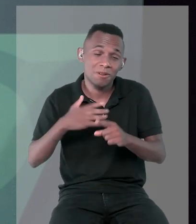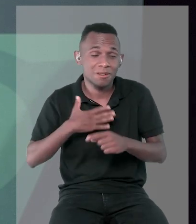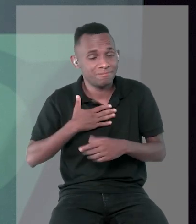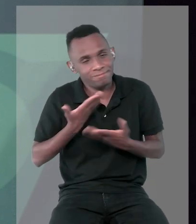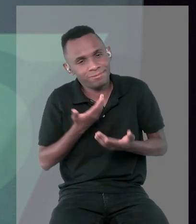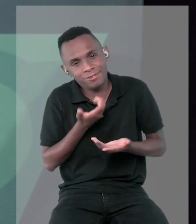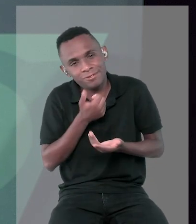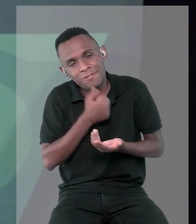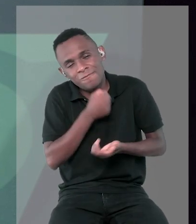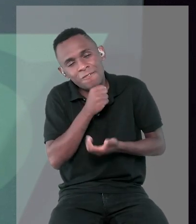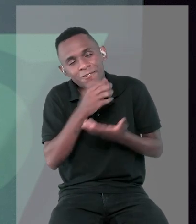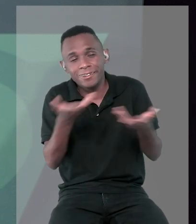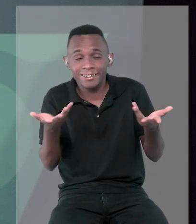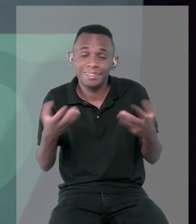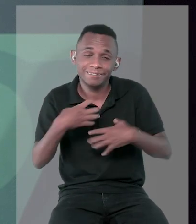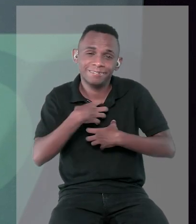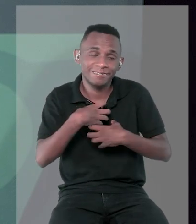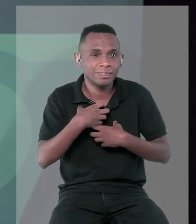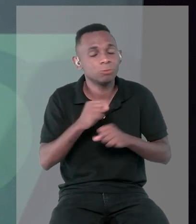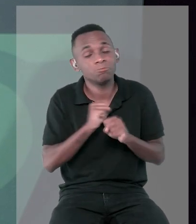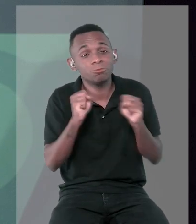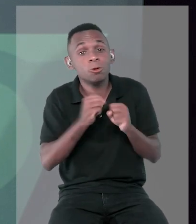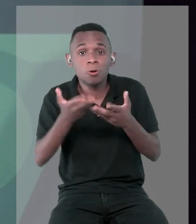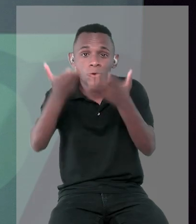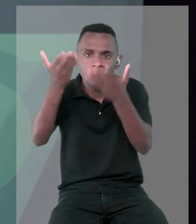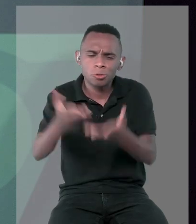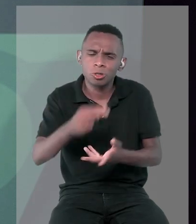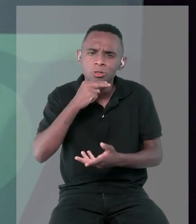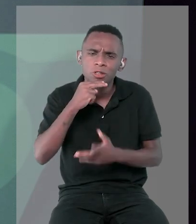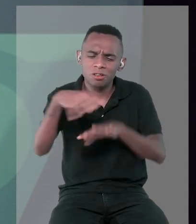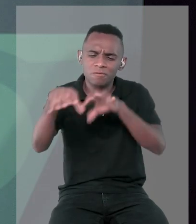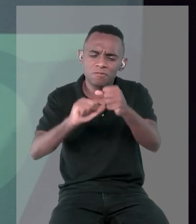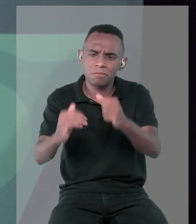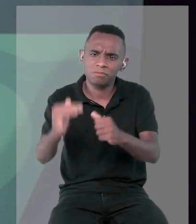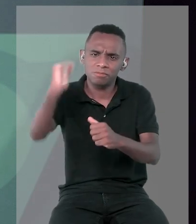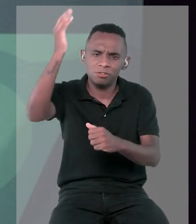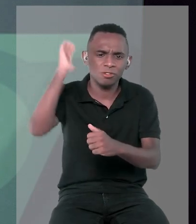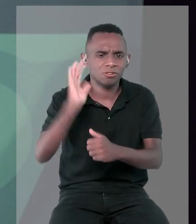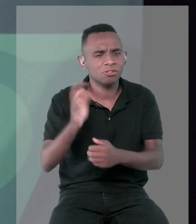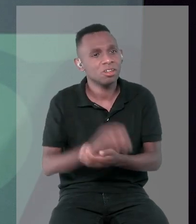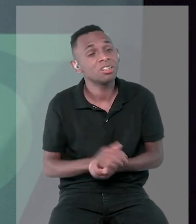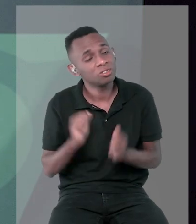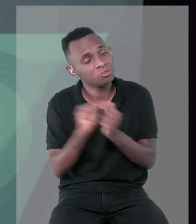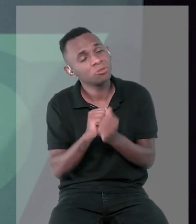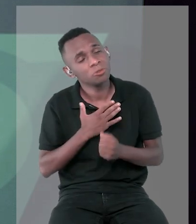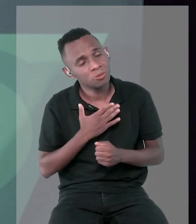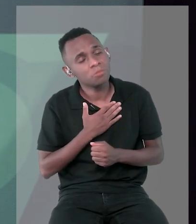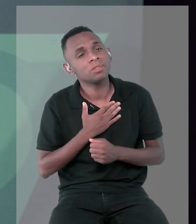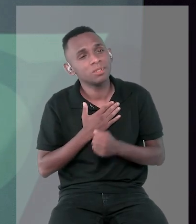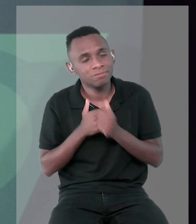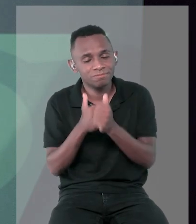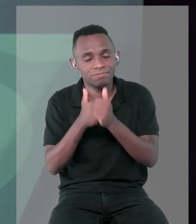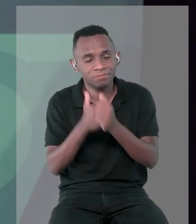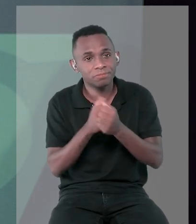né? A avó tem essas coisas. Adorei. E hoje ele está aí, um moção formado, e continua aí comigo, né,